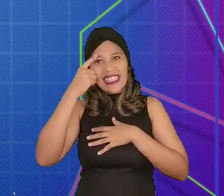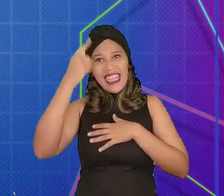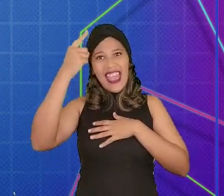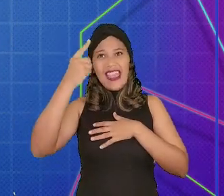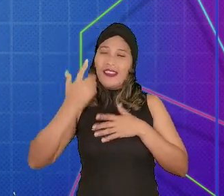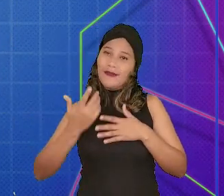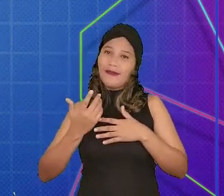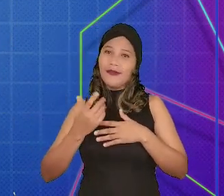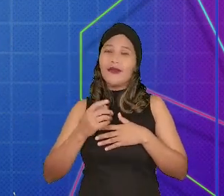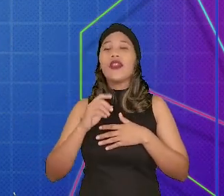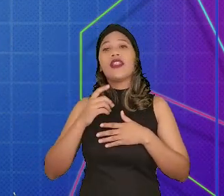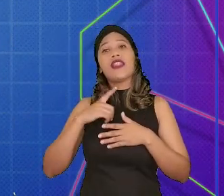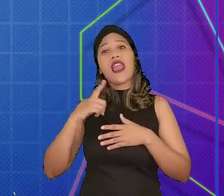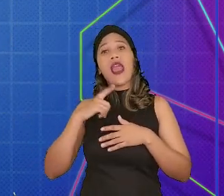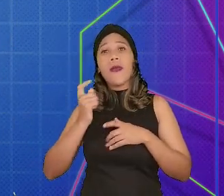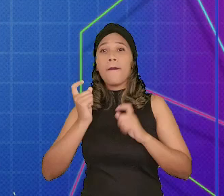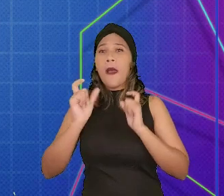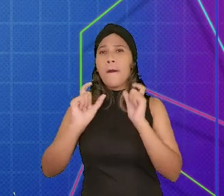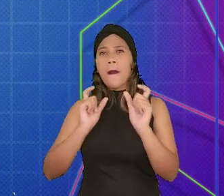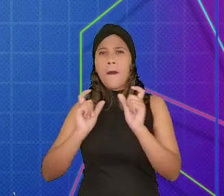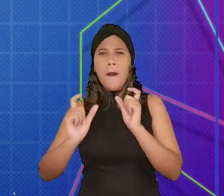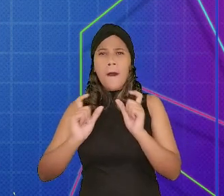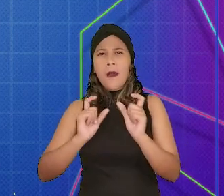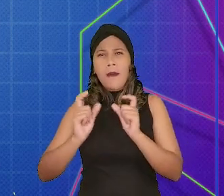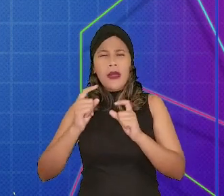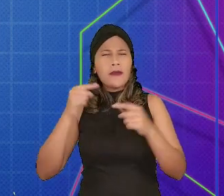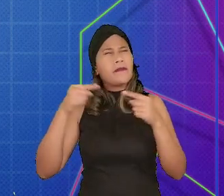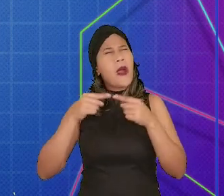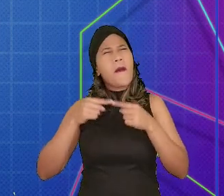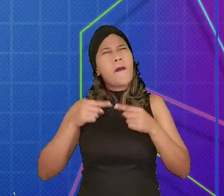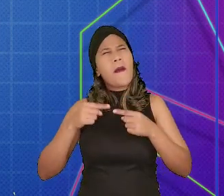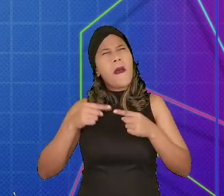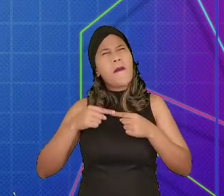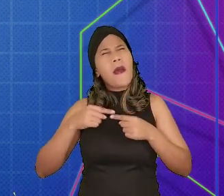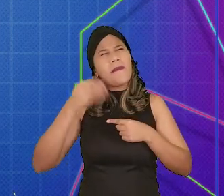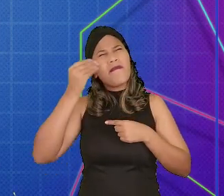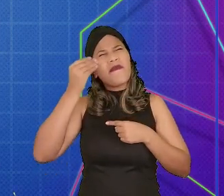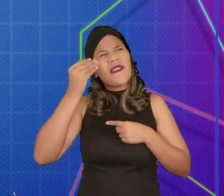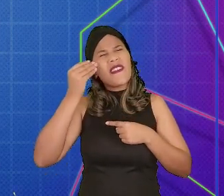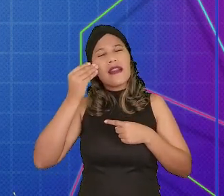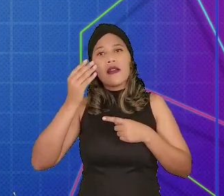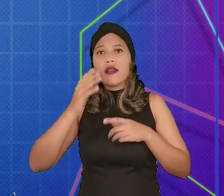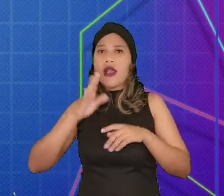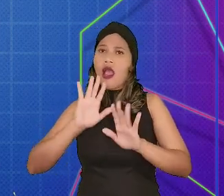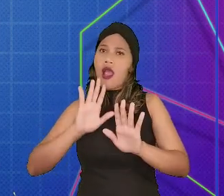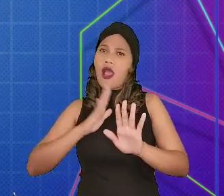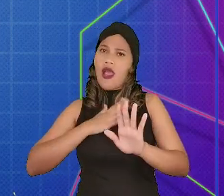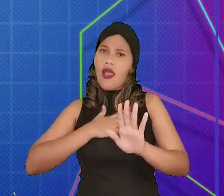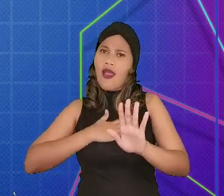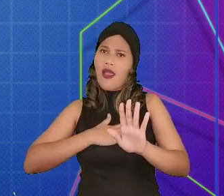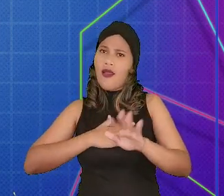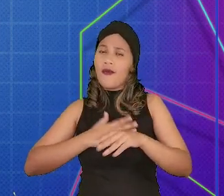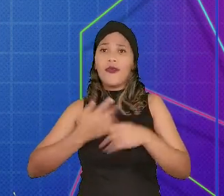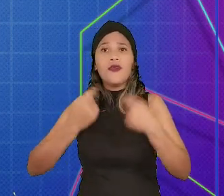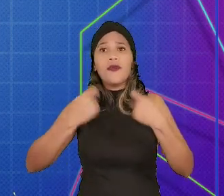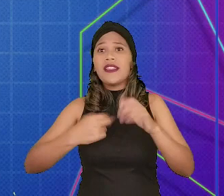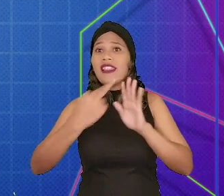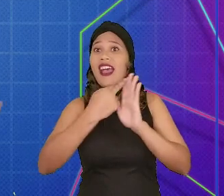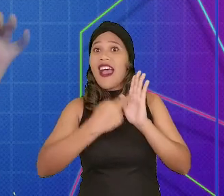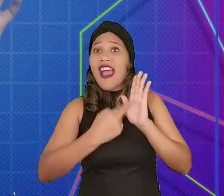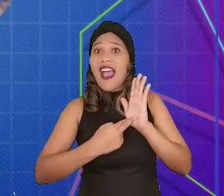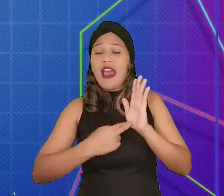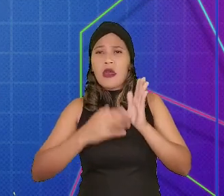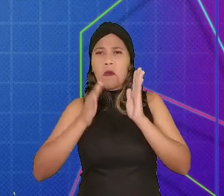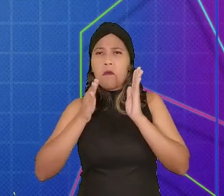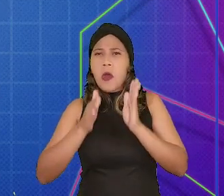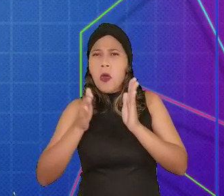de ideias, você irá escrever palavras e expressões soltas que têm a ver com o seu game. Esse momento não tem regras. Você coloca